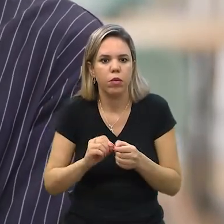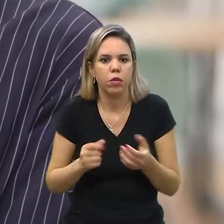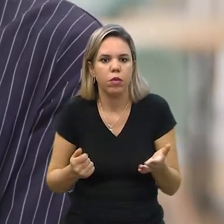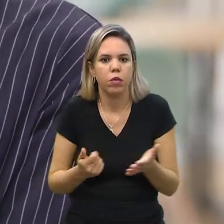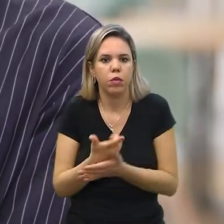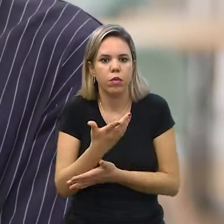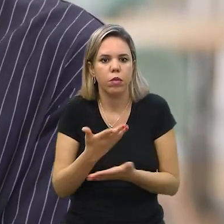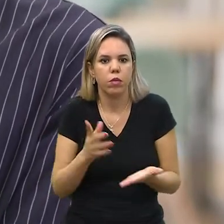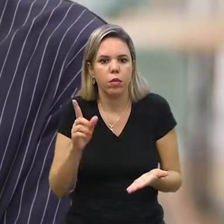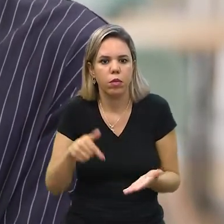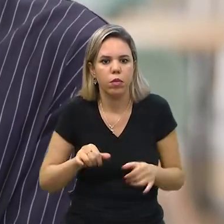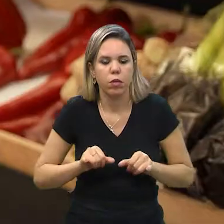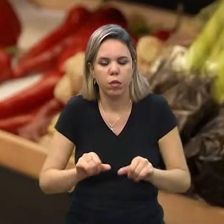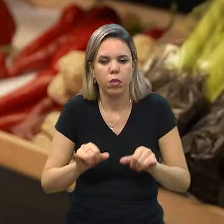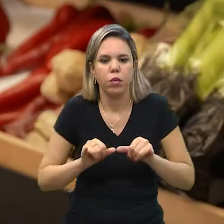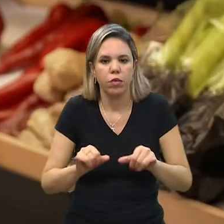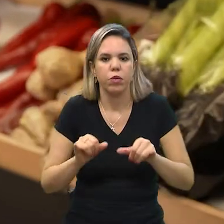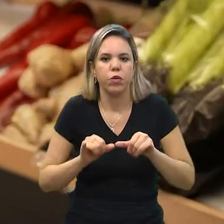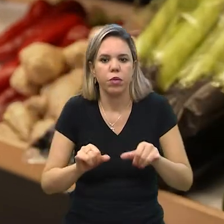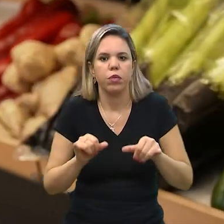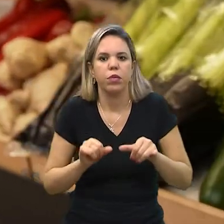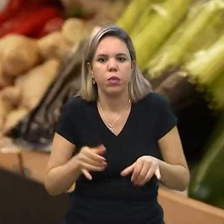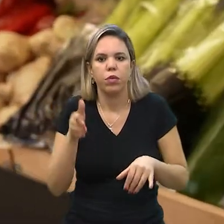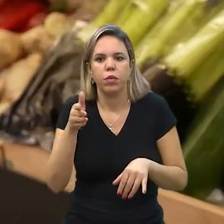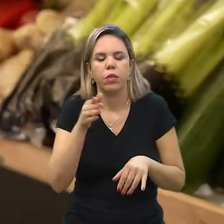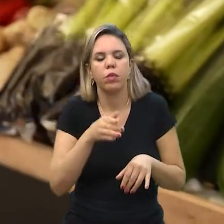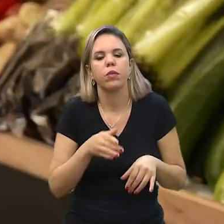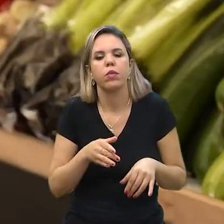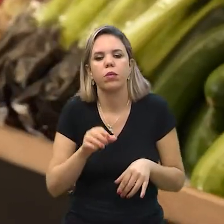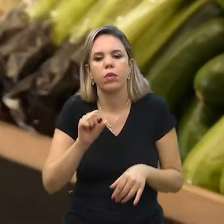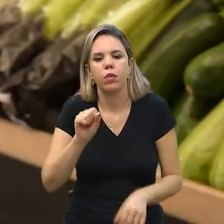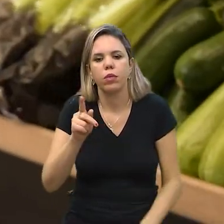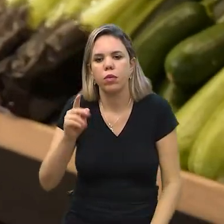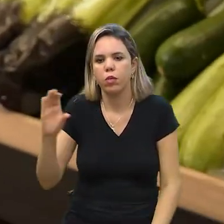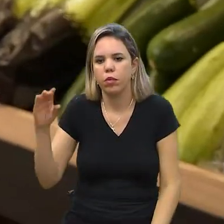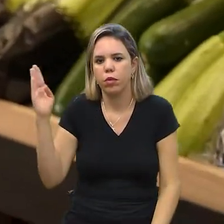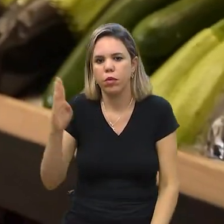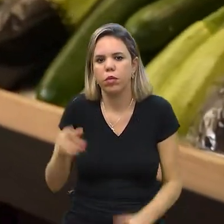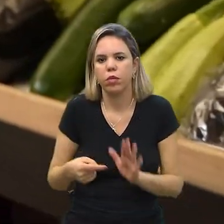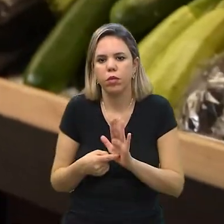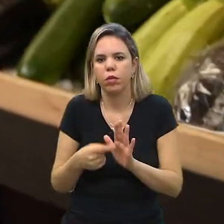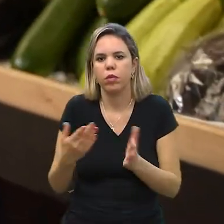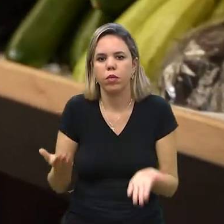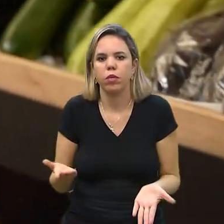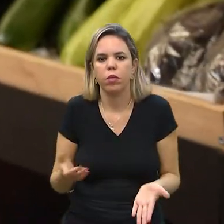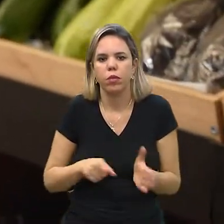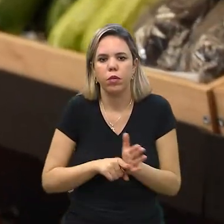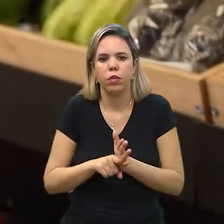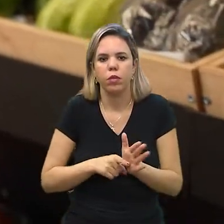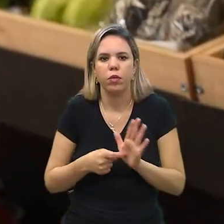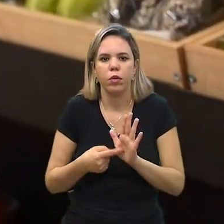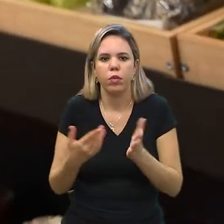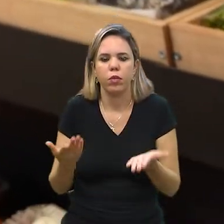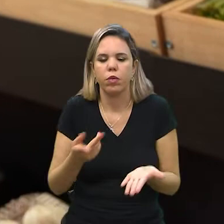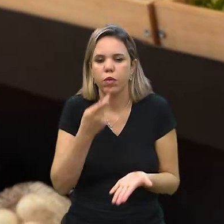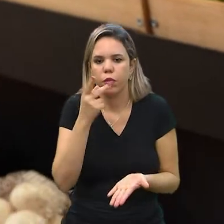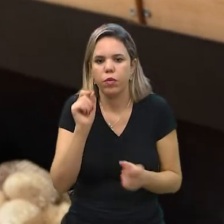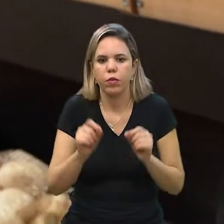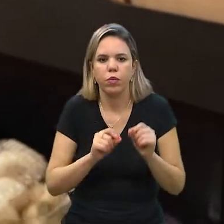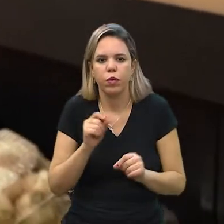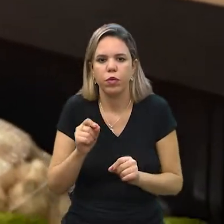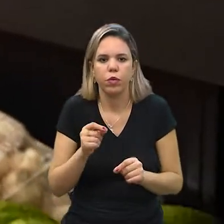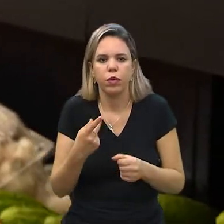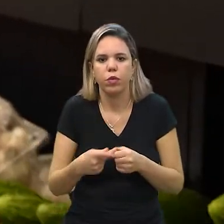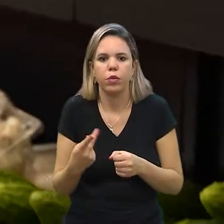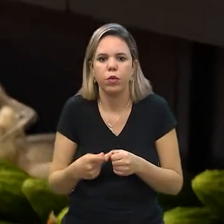por impulso é o supermercado, né? O próprio SPC Brasil aponta isso nessa pesquisa, dizendo que